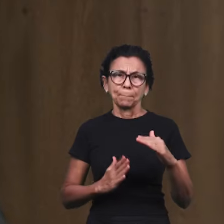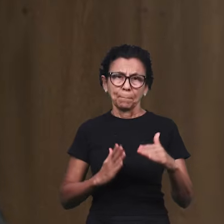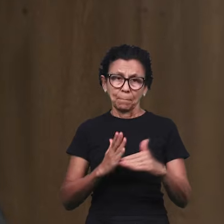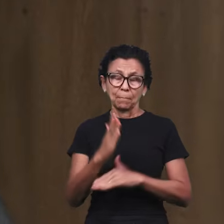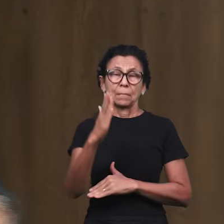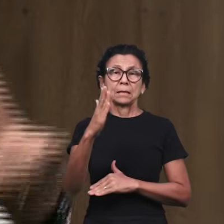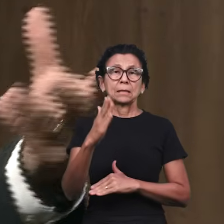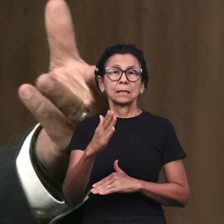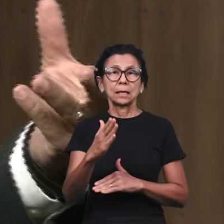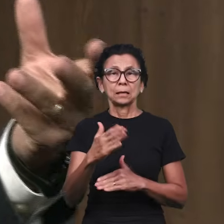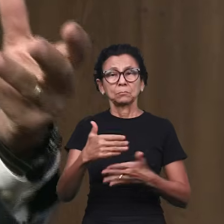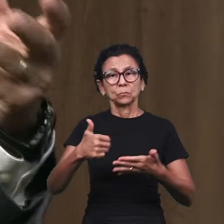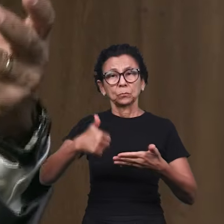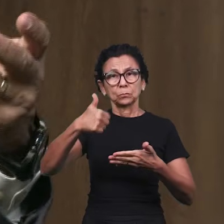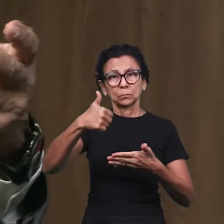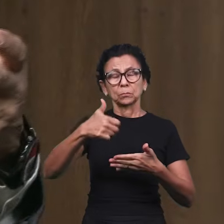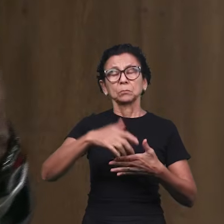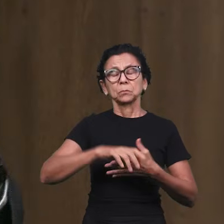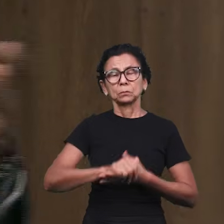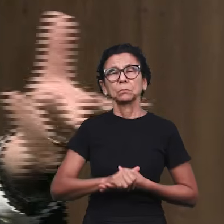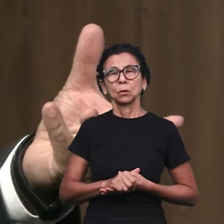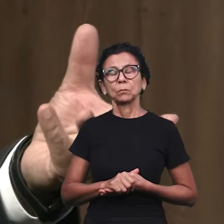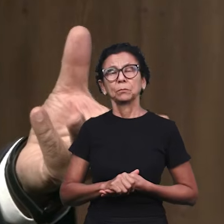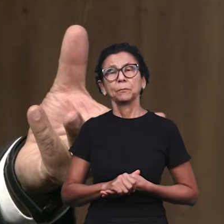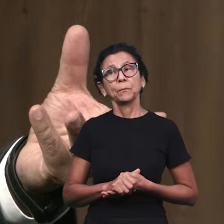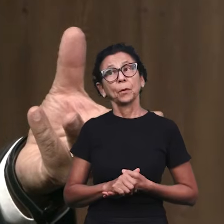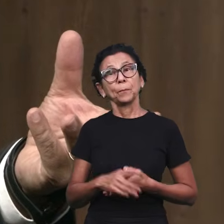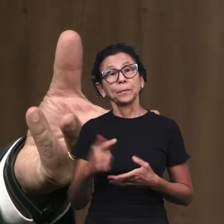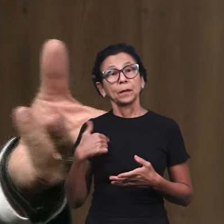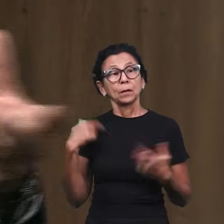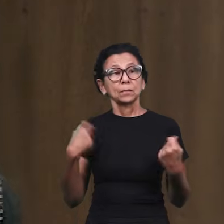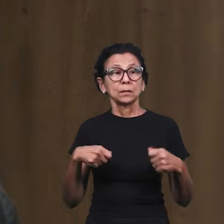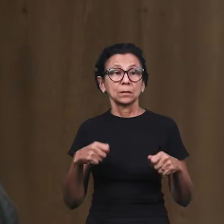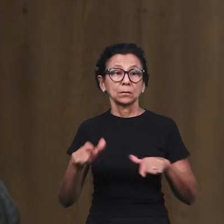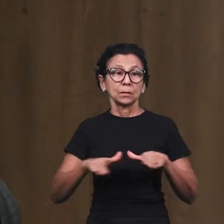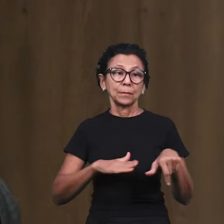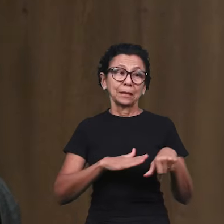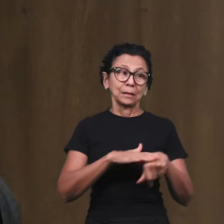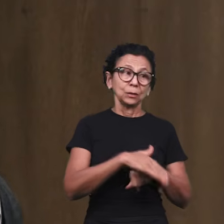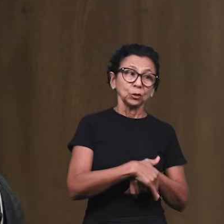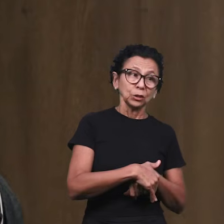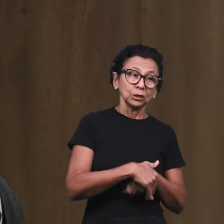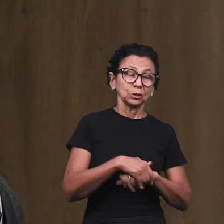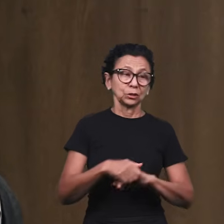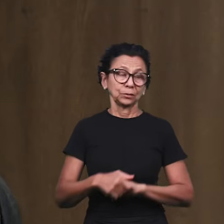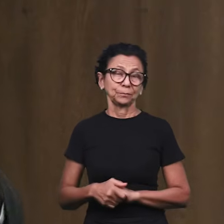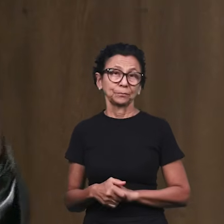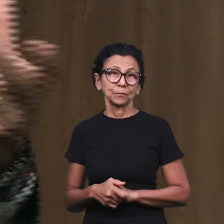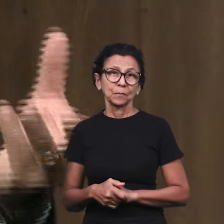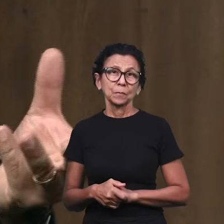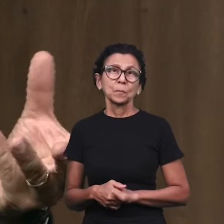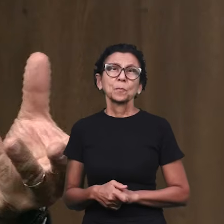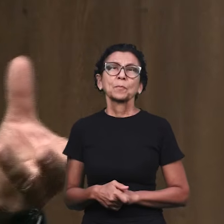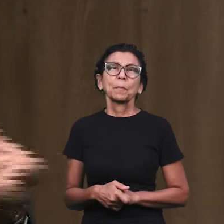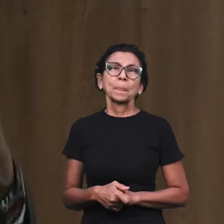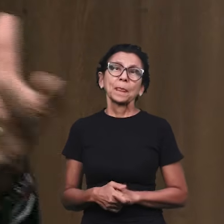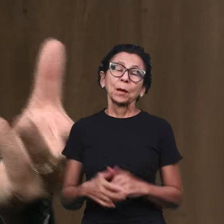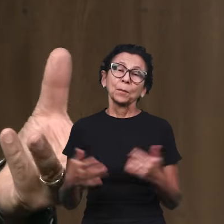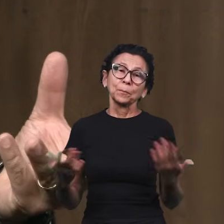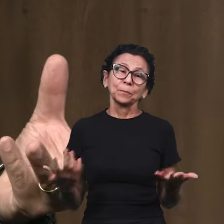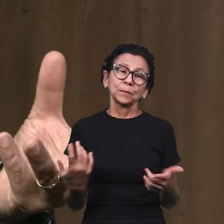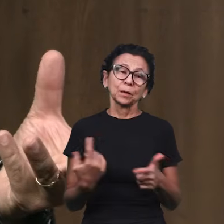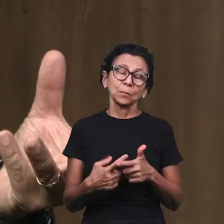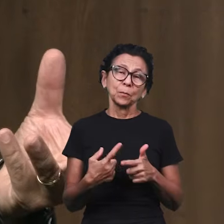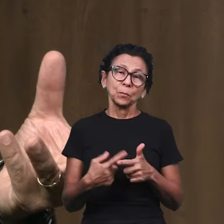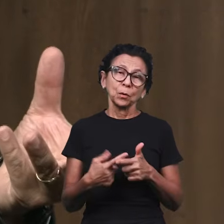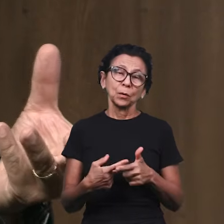queria ir trabalhar. Eu falei assim, olha, eu preciso trabalhar à noite, porque eu estudo de dia, né? Então eu fui trabalhar no